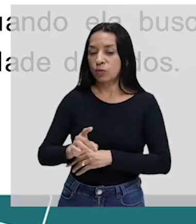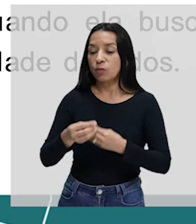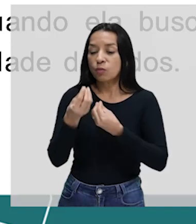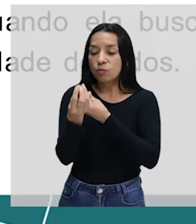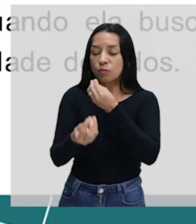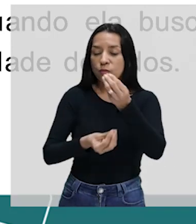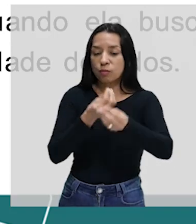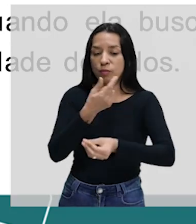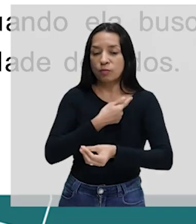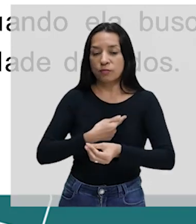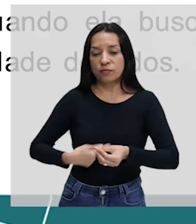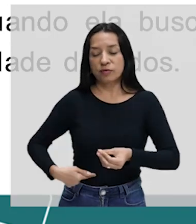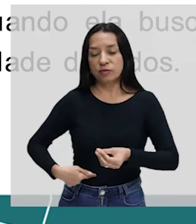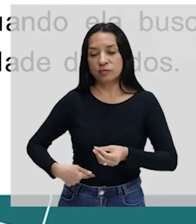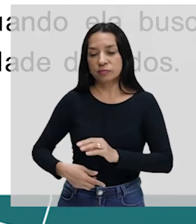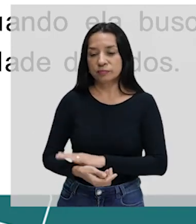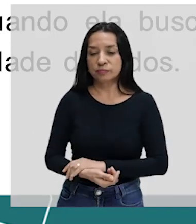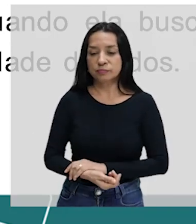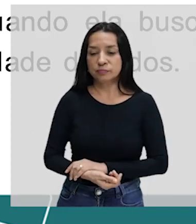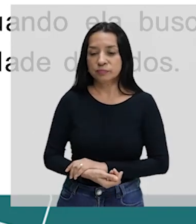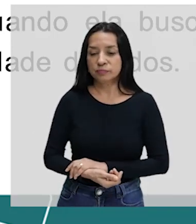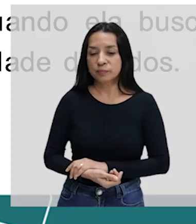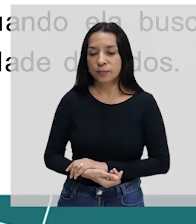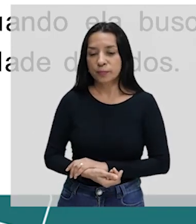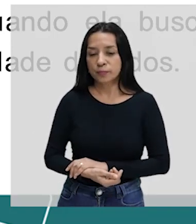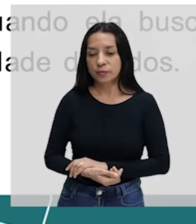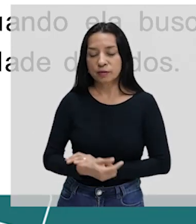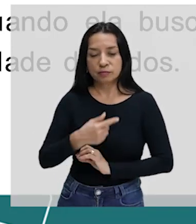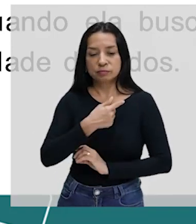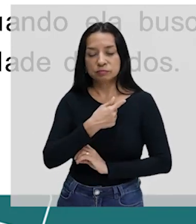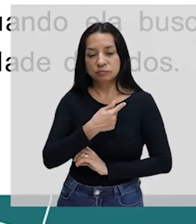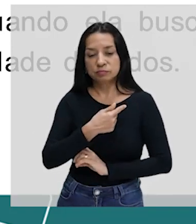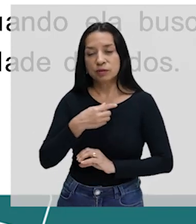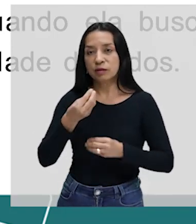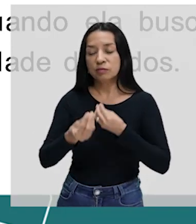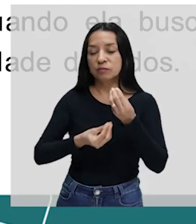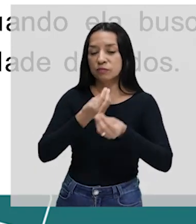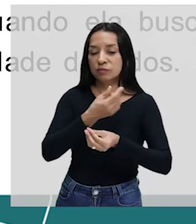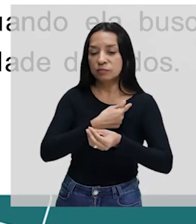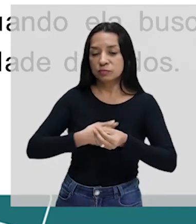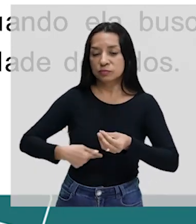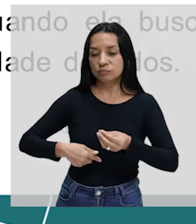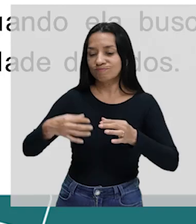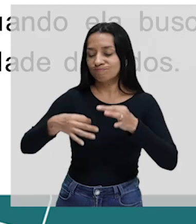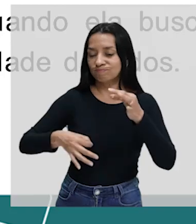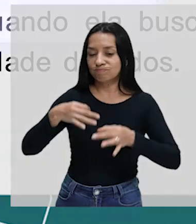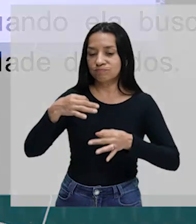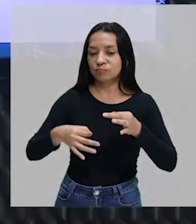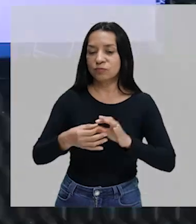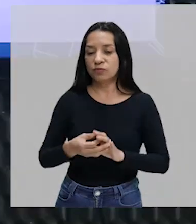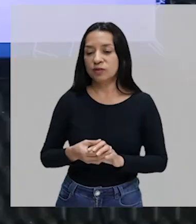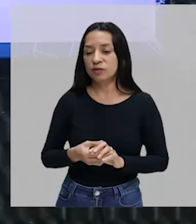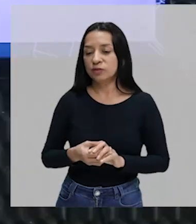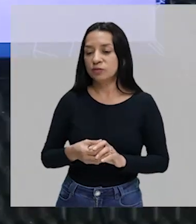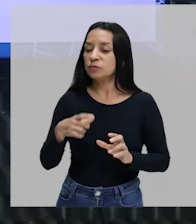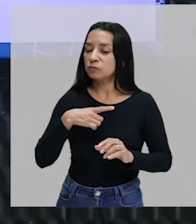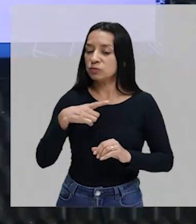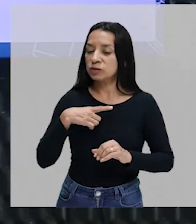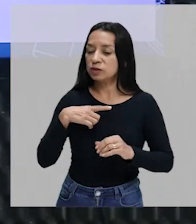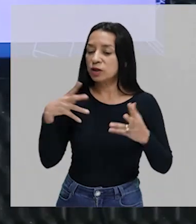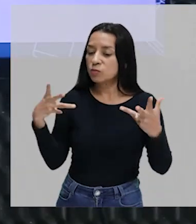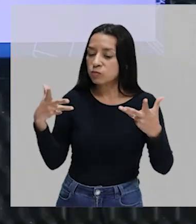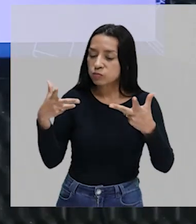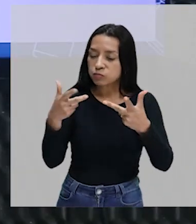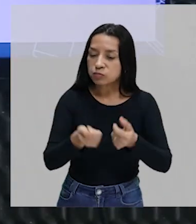correta quando ela busca atender o bem comum, o bem da cidade, o bem da polis. Isso é